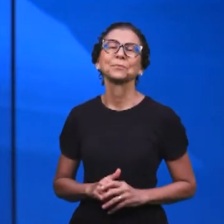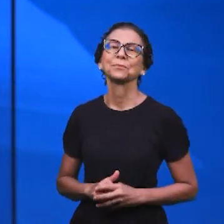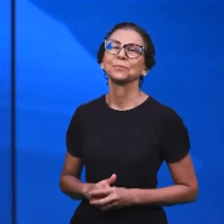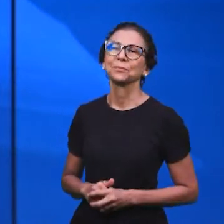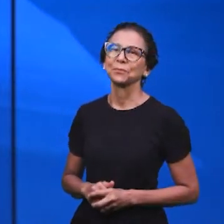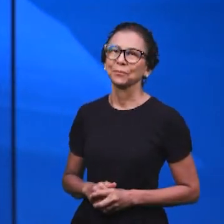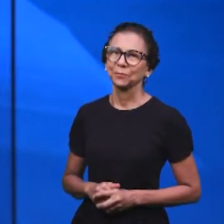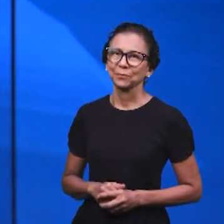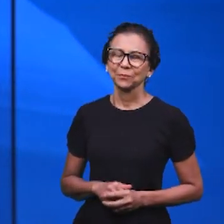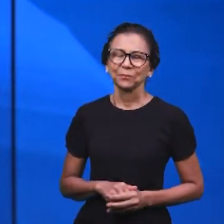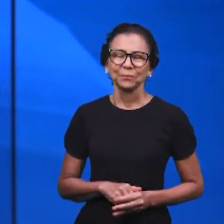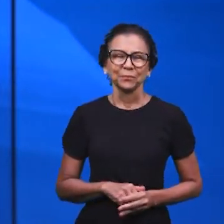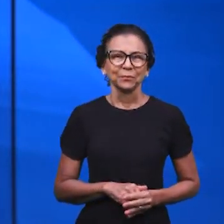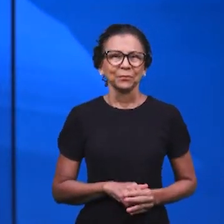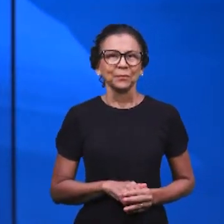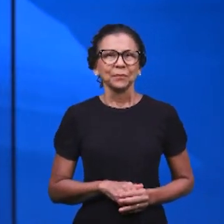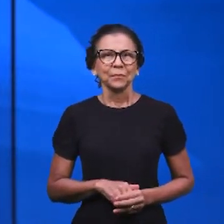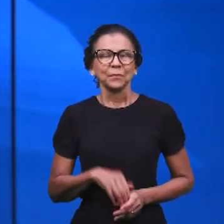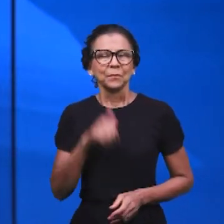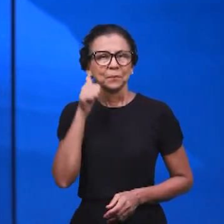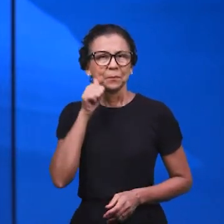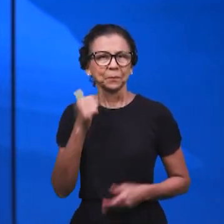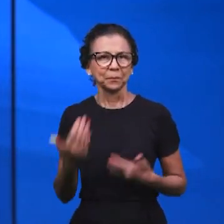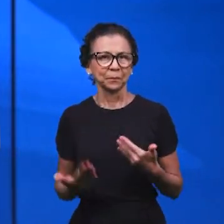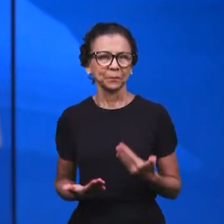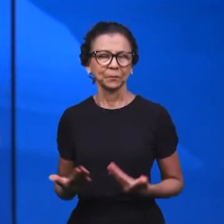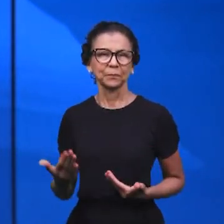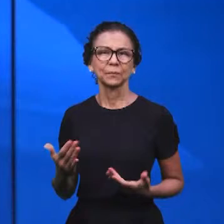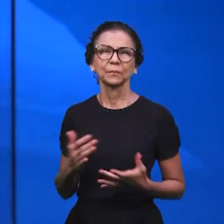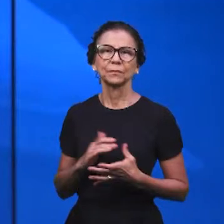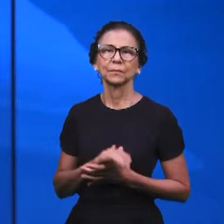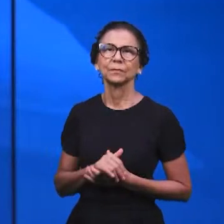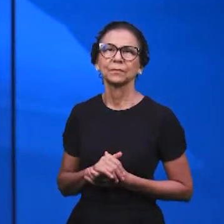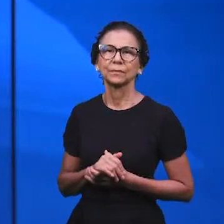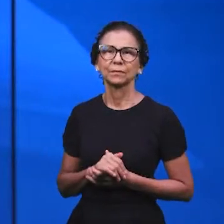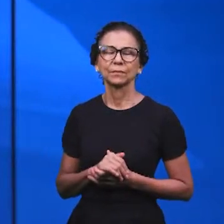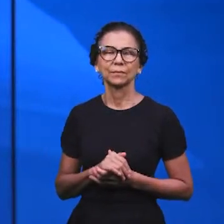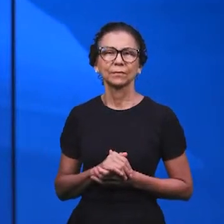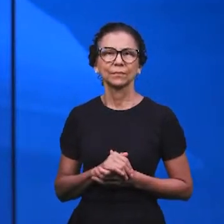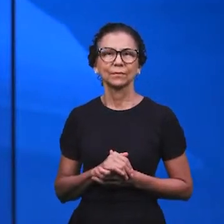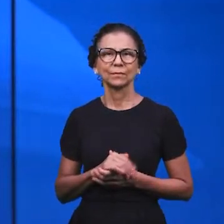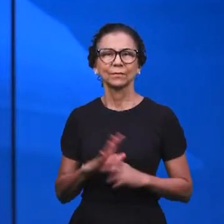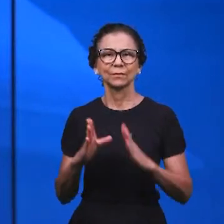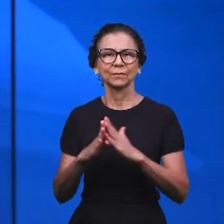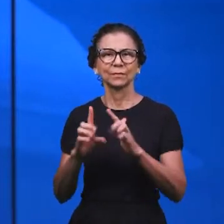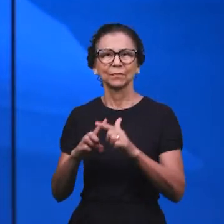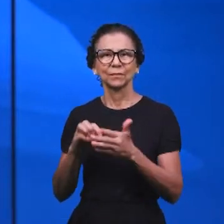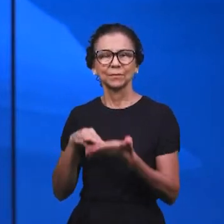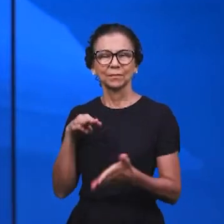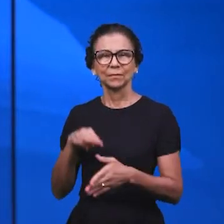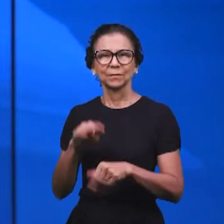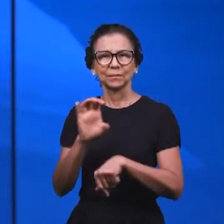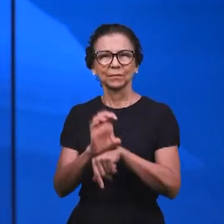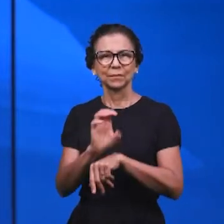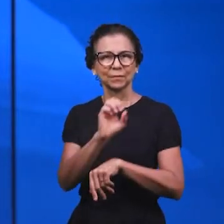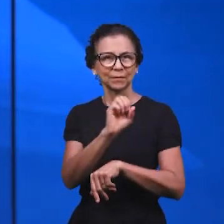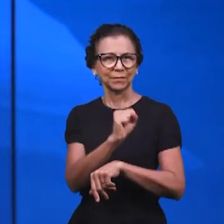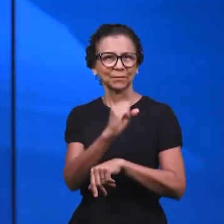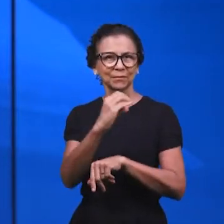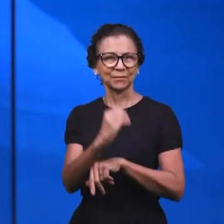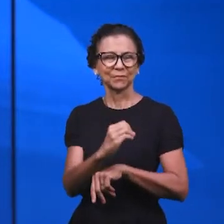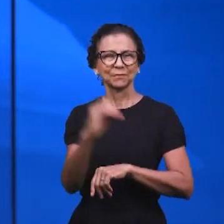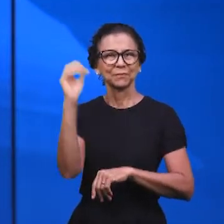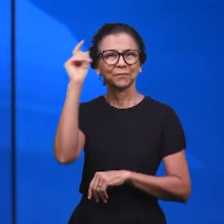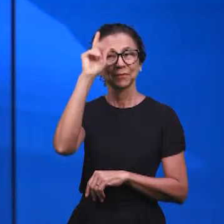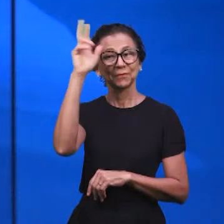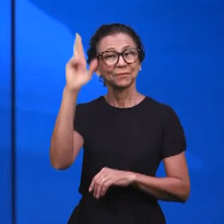irmã Mariana Sintra. Irmã Mariana é uma jovem da nossa igreja lá em Chapecó, no estado de Santa Catarina. Irmã Mariana, a